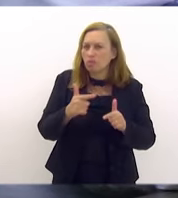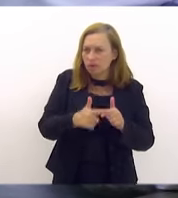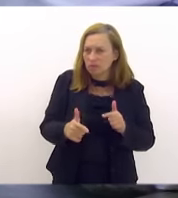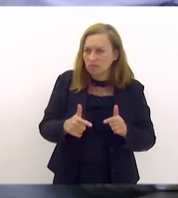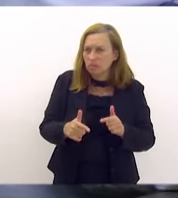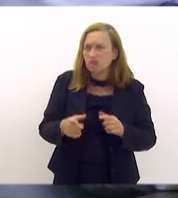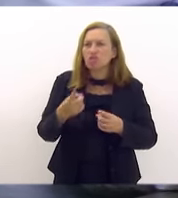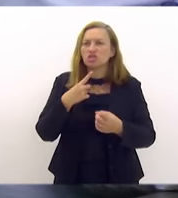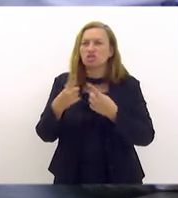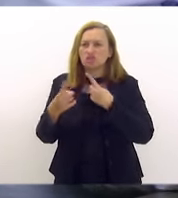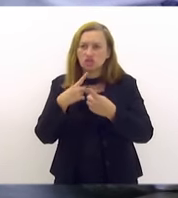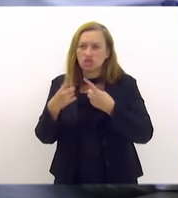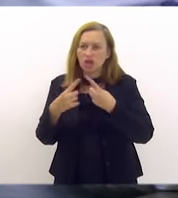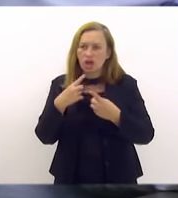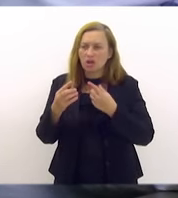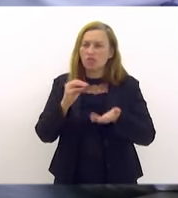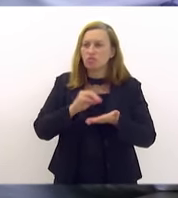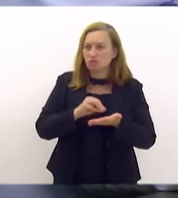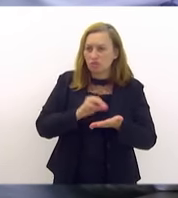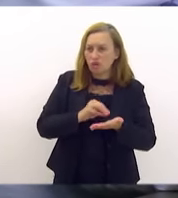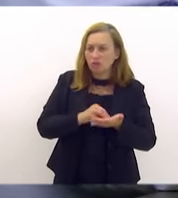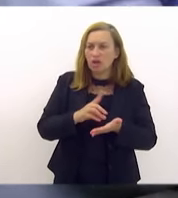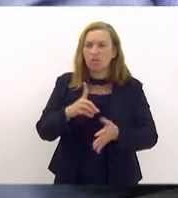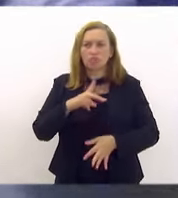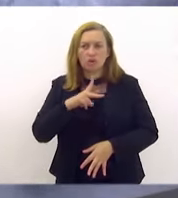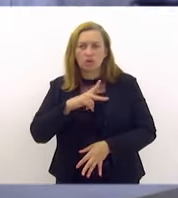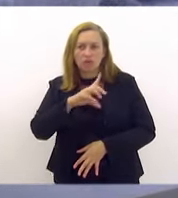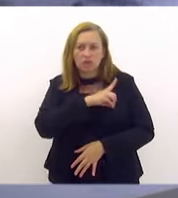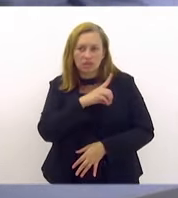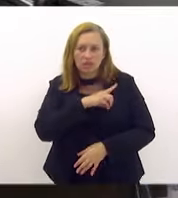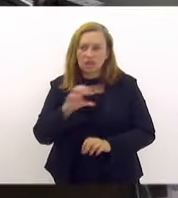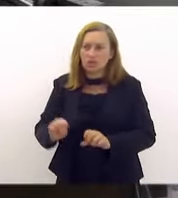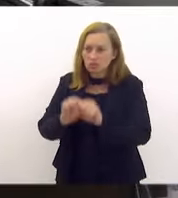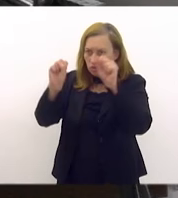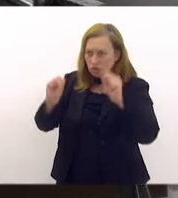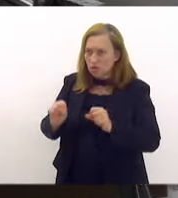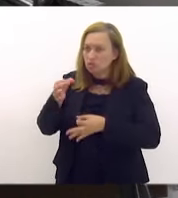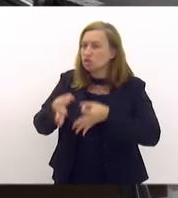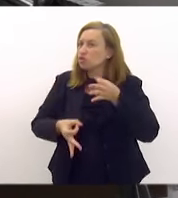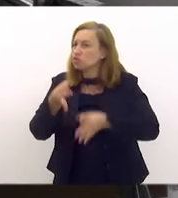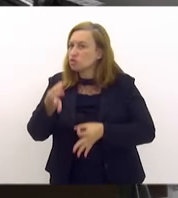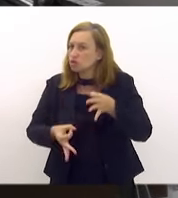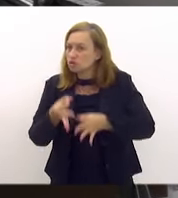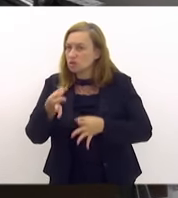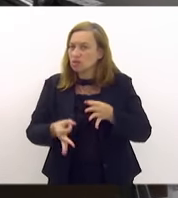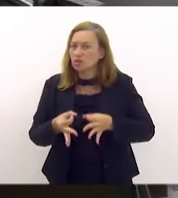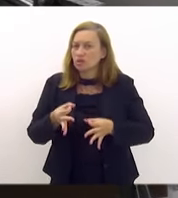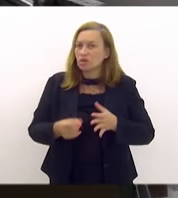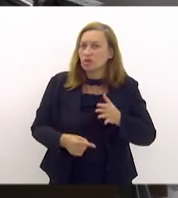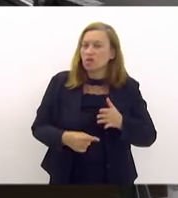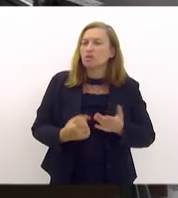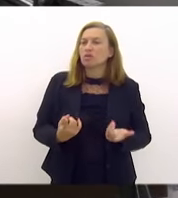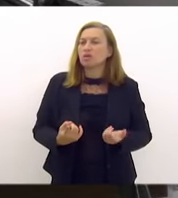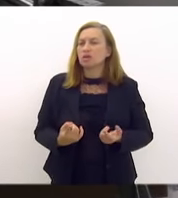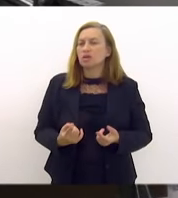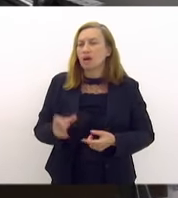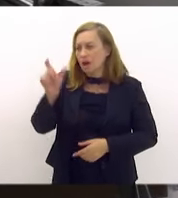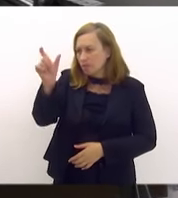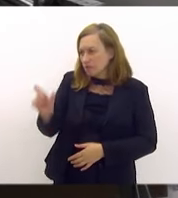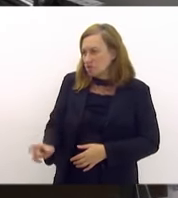de diálogo entre a própria delegacia e o próprio sistema de de Justiça uma vez que essa pessoa é